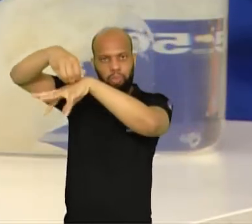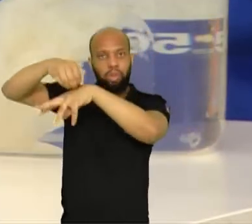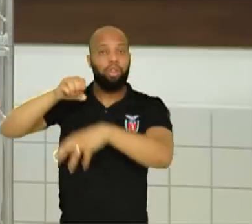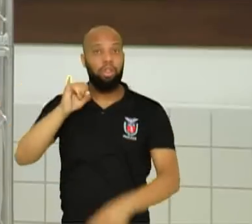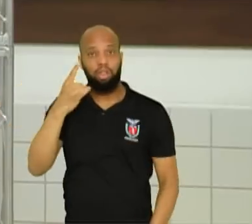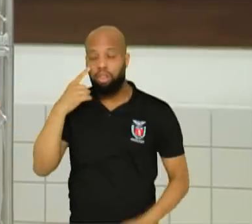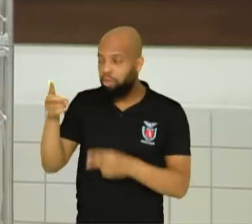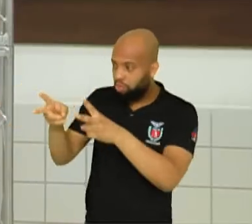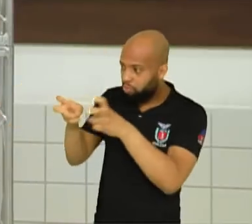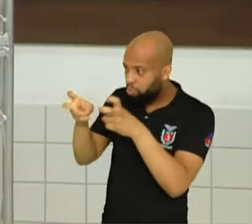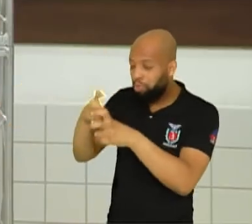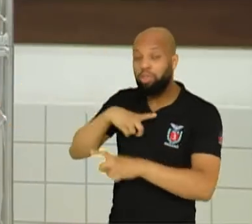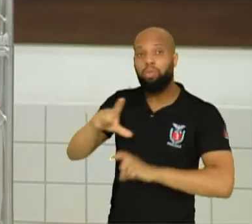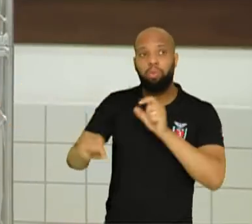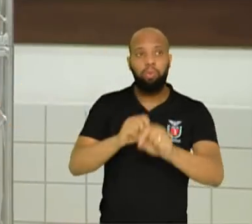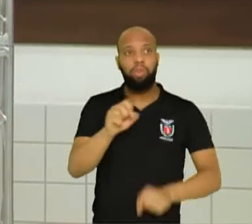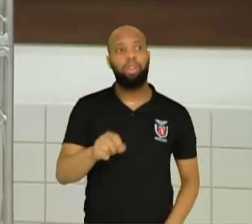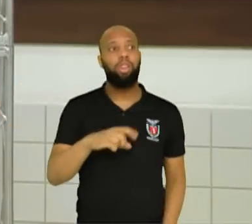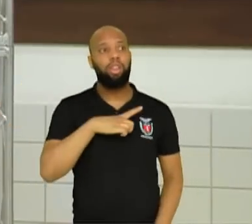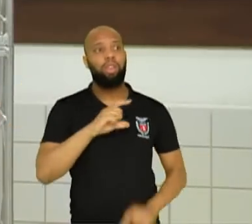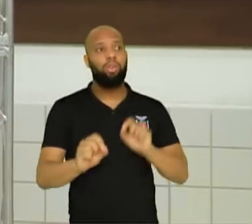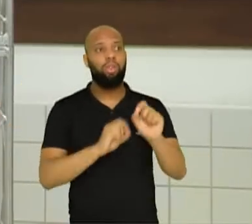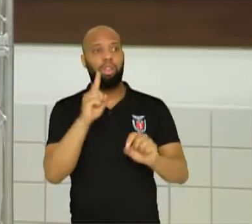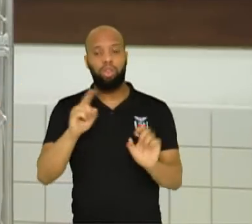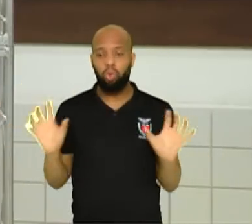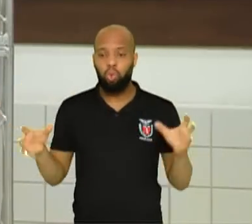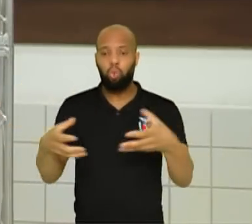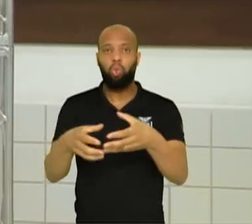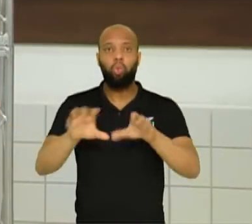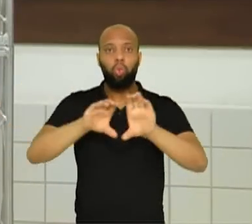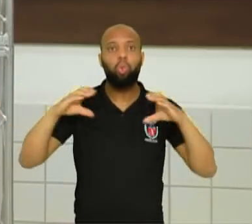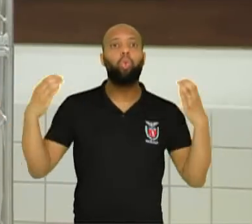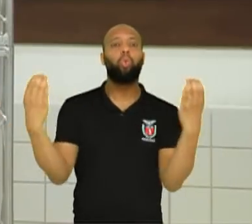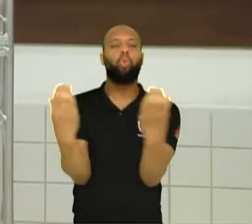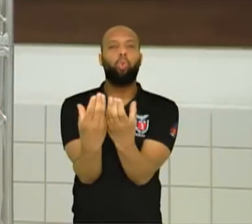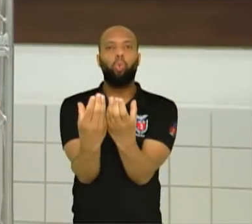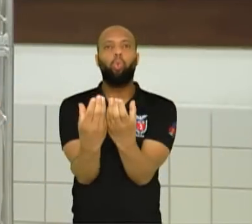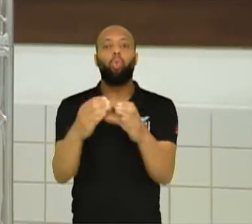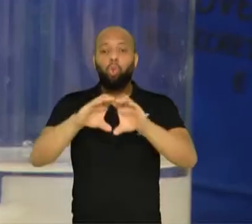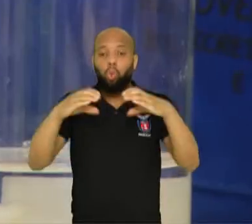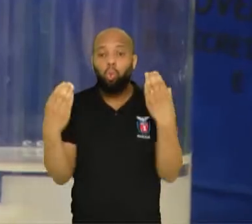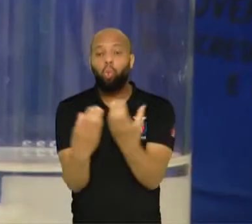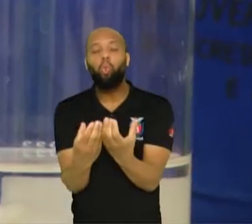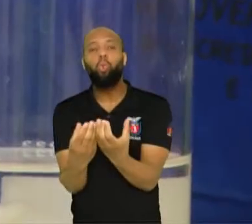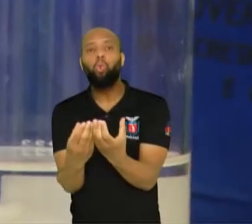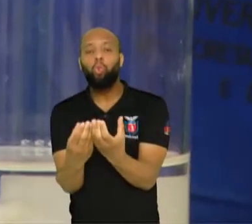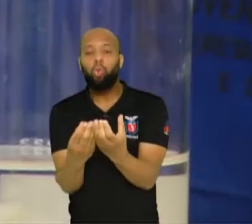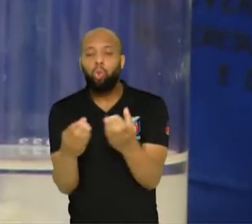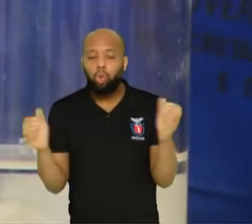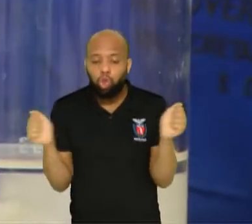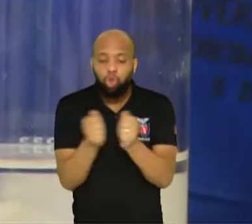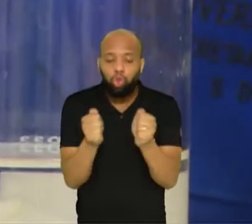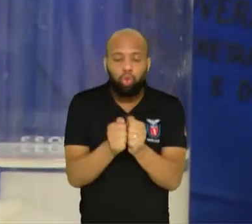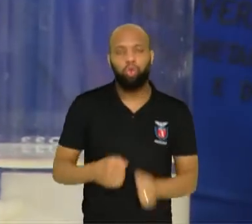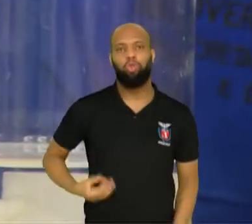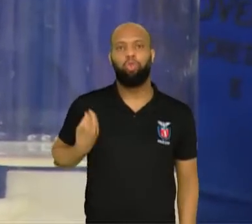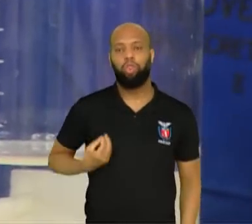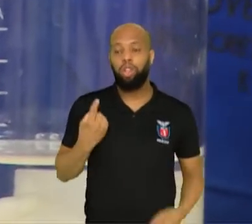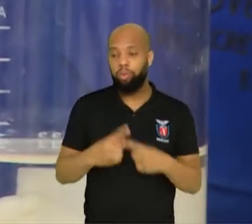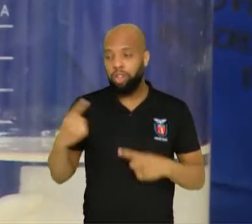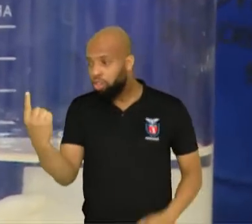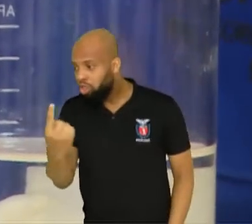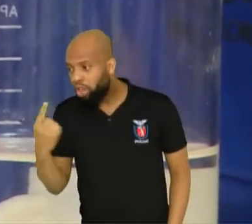pertinho, você consegue ver que são colônias de pólipos. Eles se unem para poder viver, porque sozinhos eles